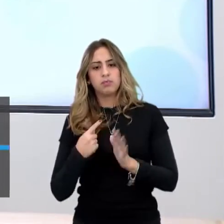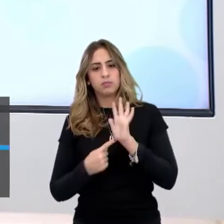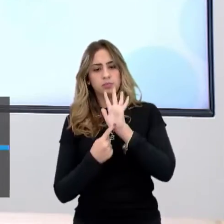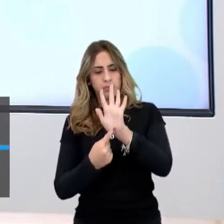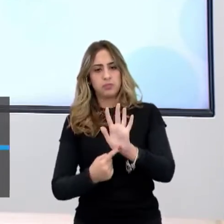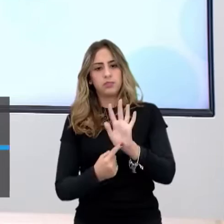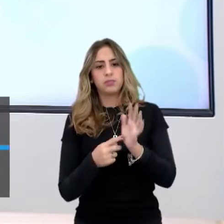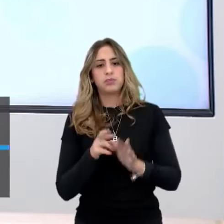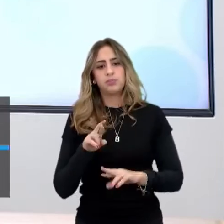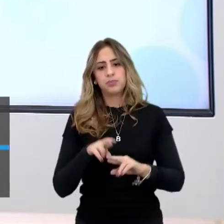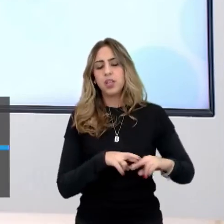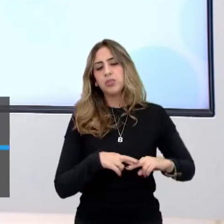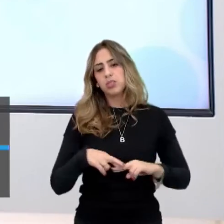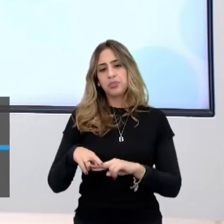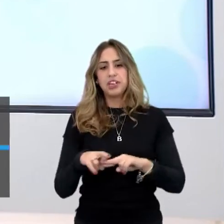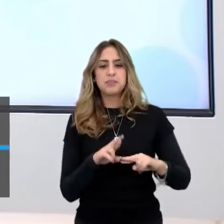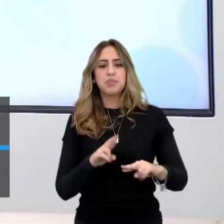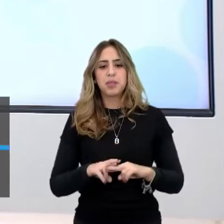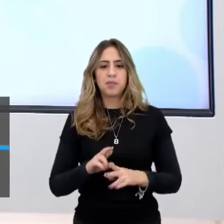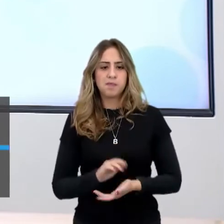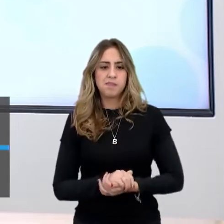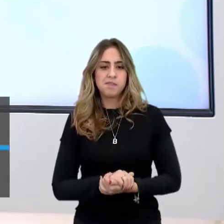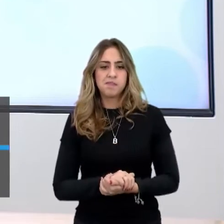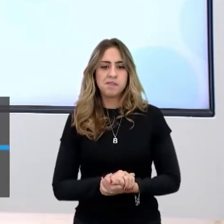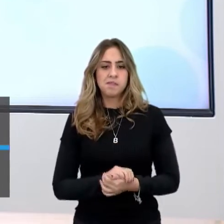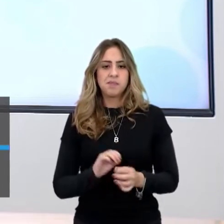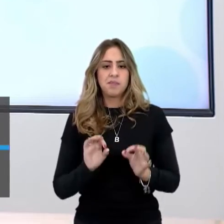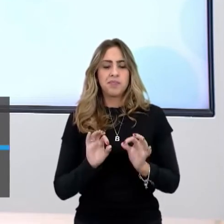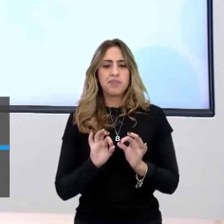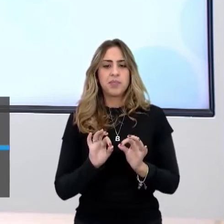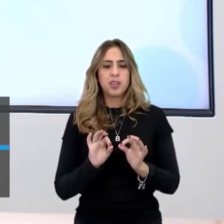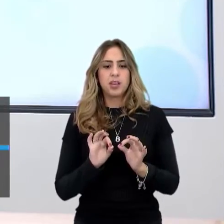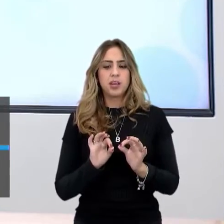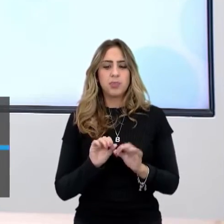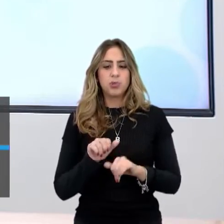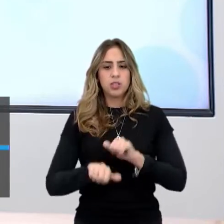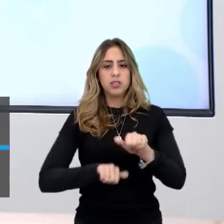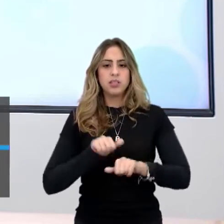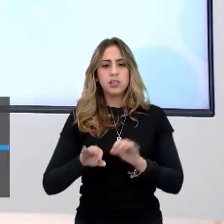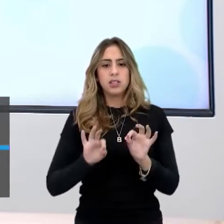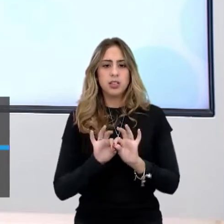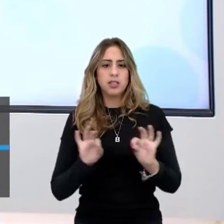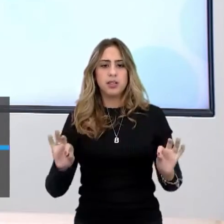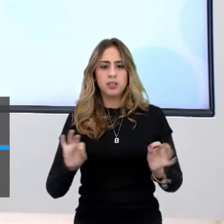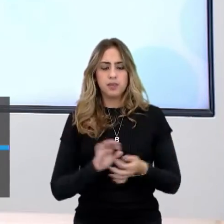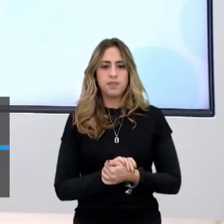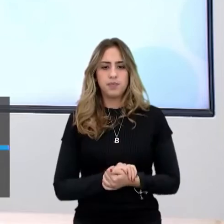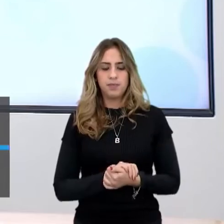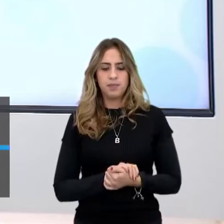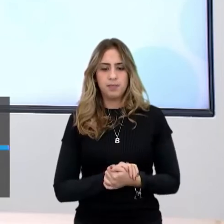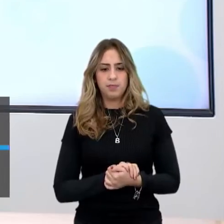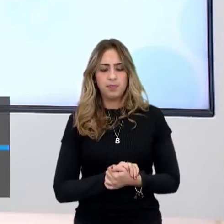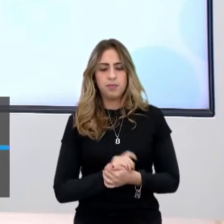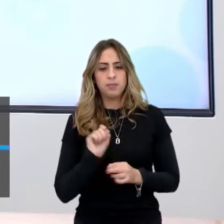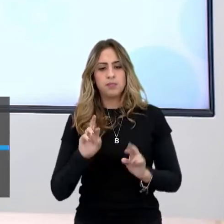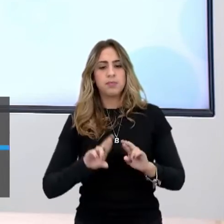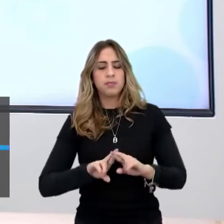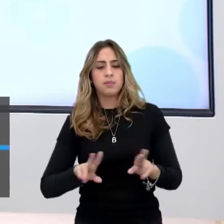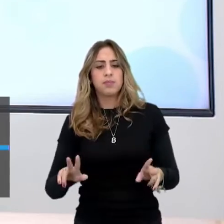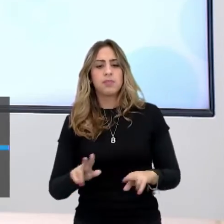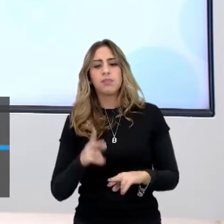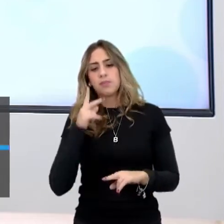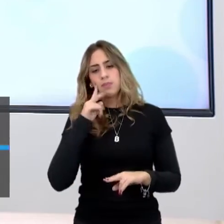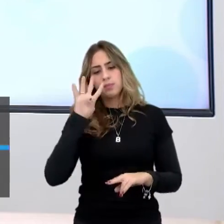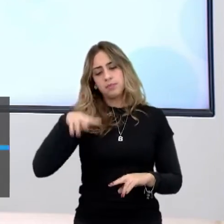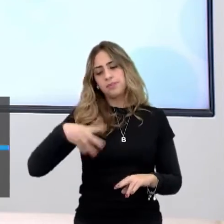de regressão linear simples, e hoje a gente vai direcionar a aula com foco um pouquinho diferente. Vamos apresentar uma